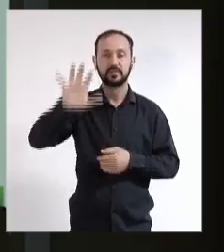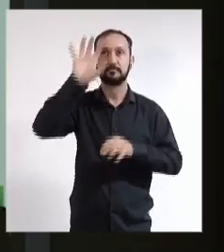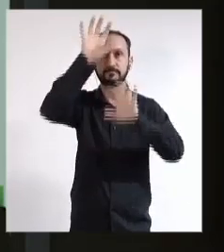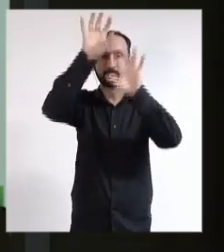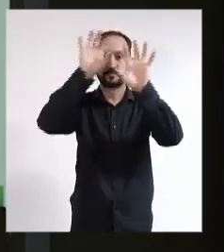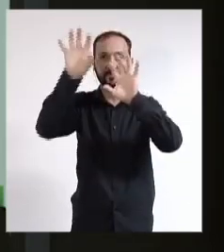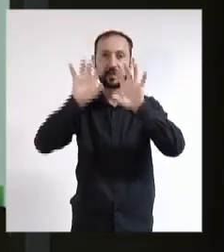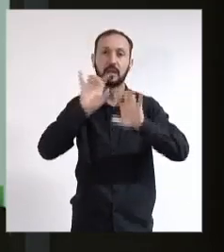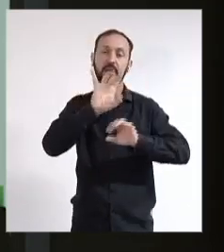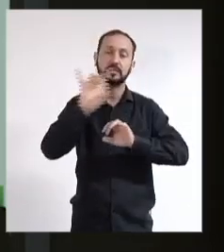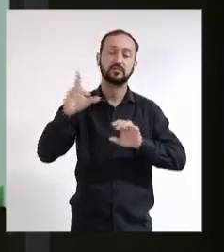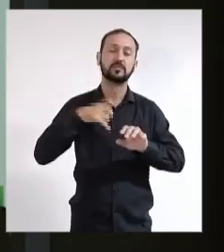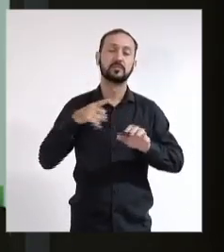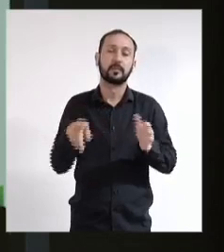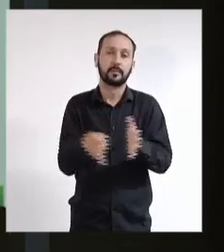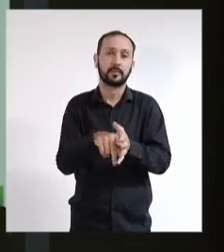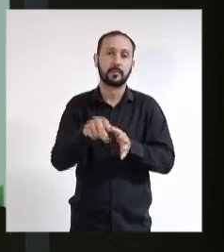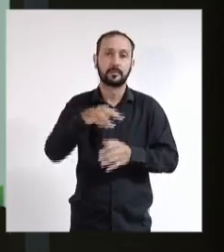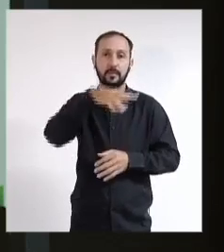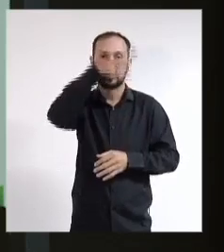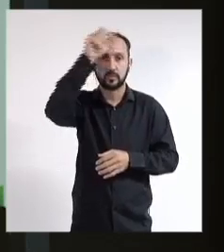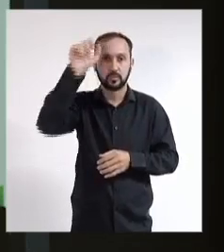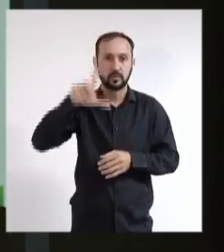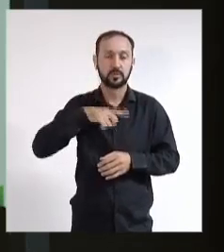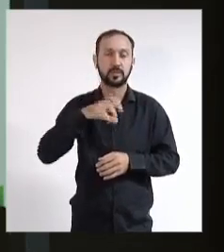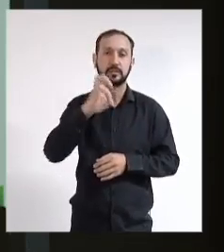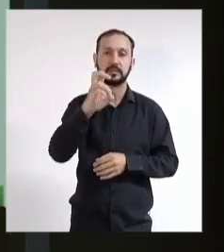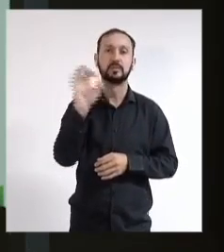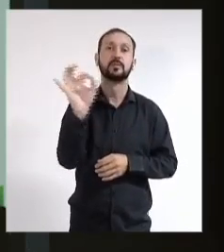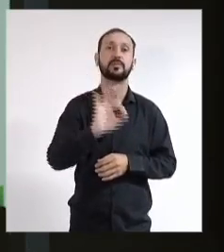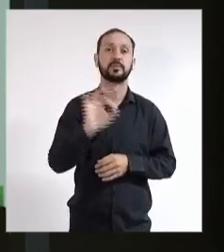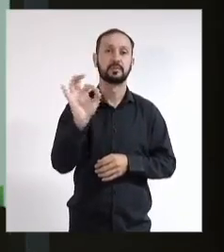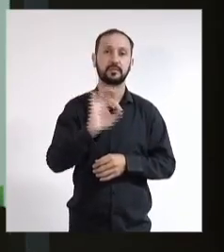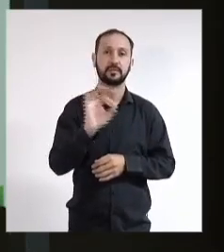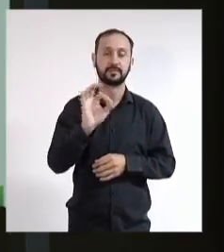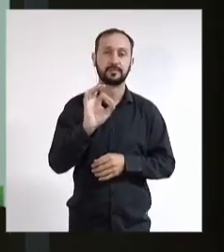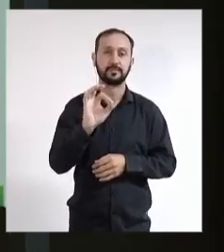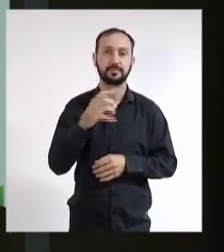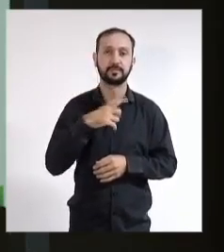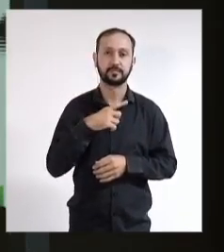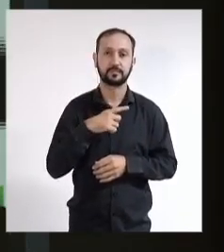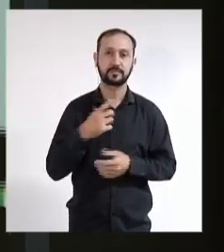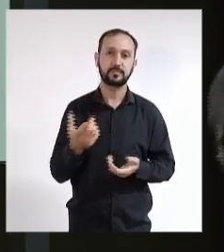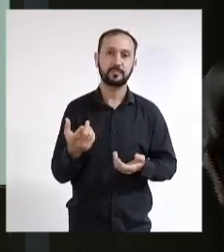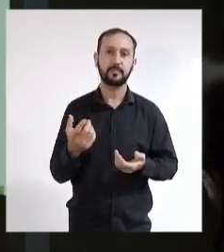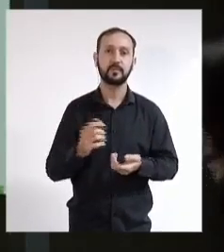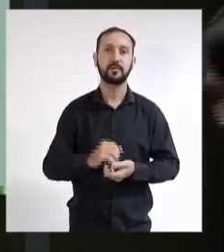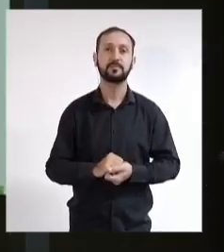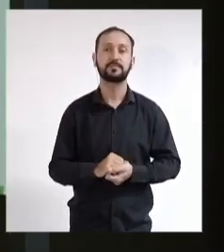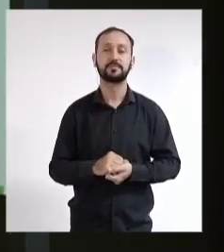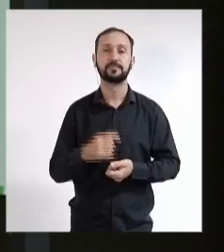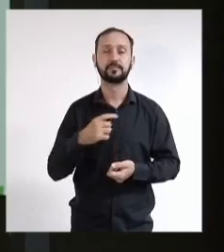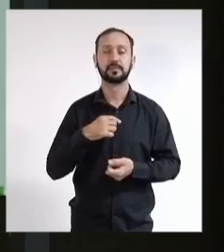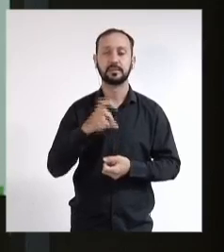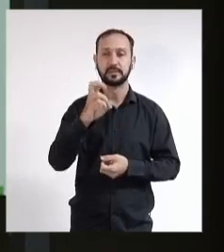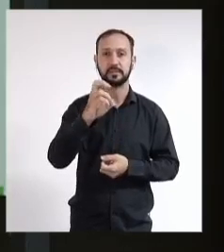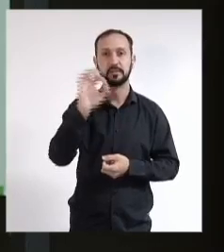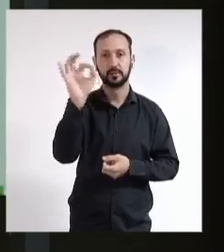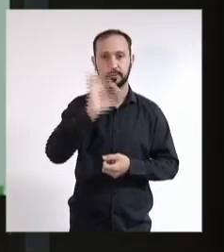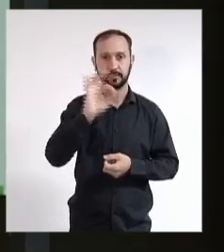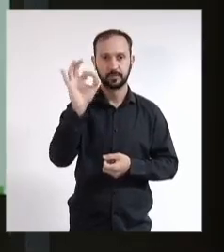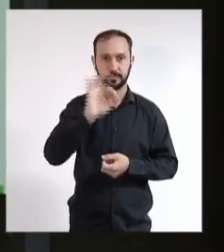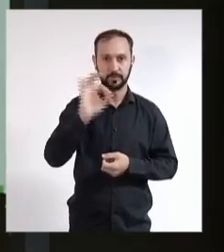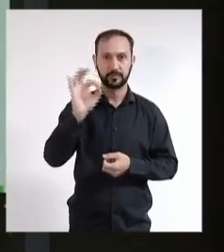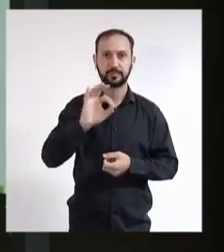cada um dos que um jeito mato grosso do sul ele tem 5% ladha da parte dele tenho a cinco por cento da